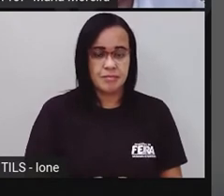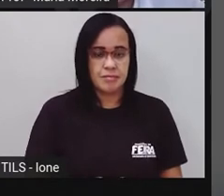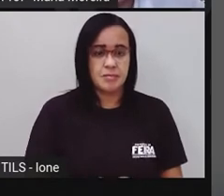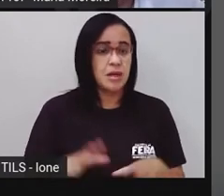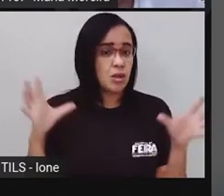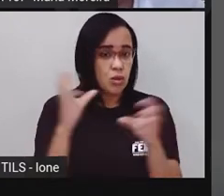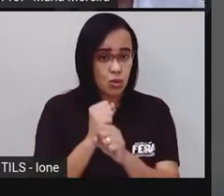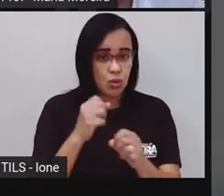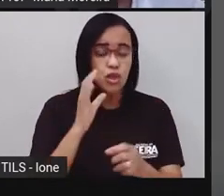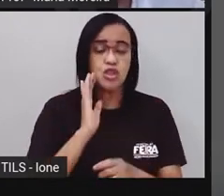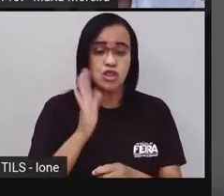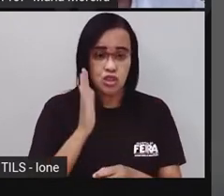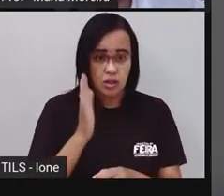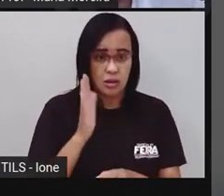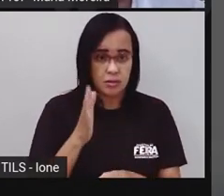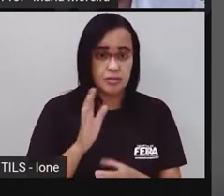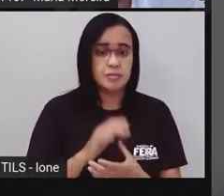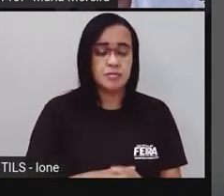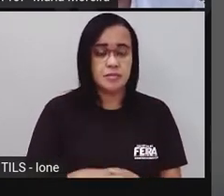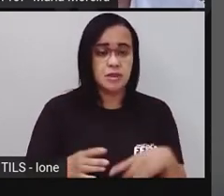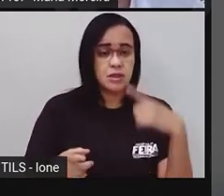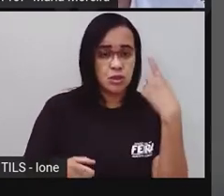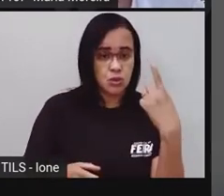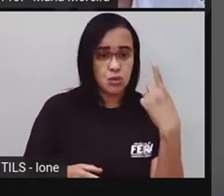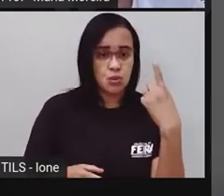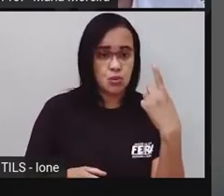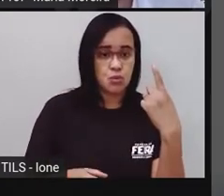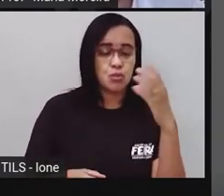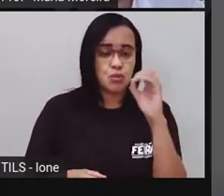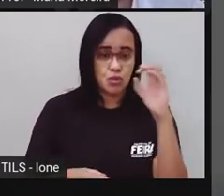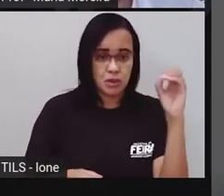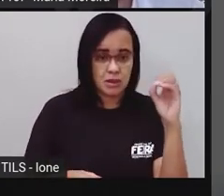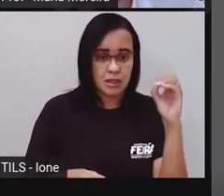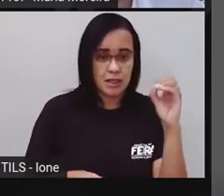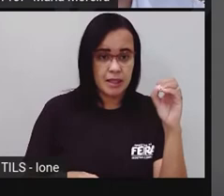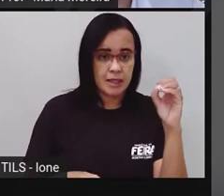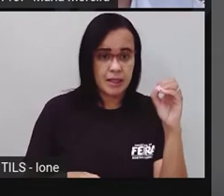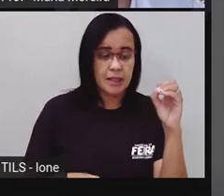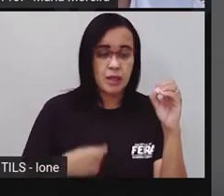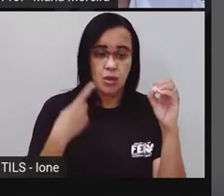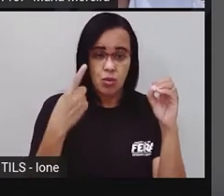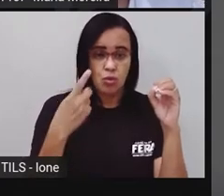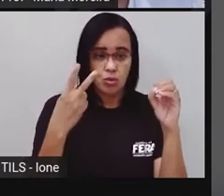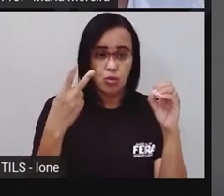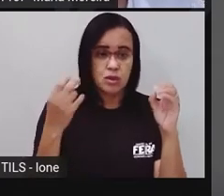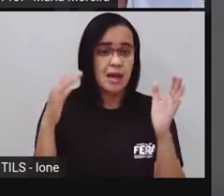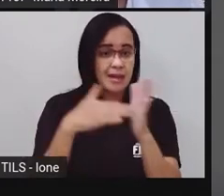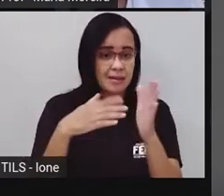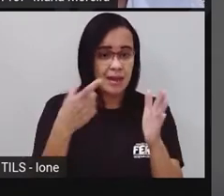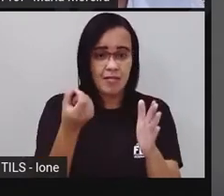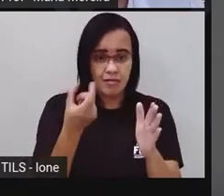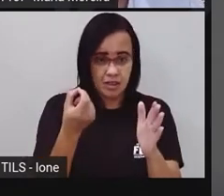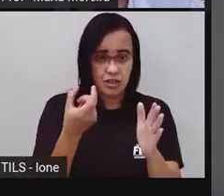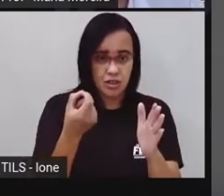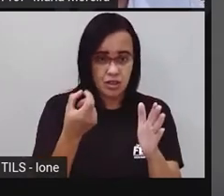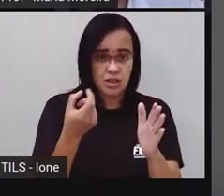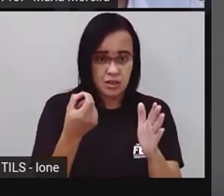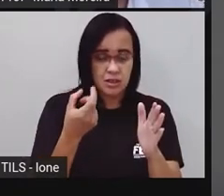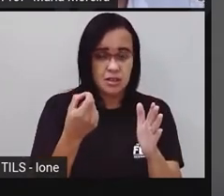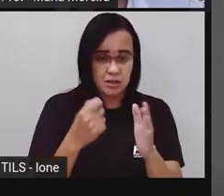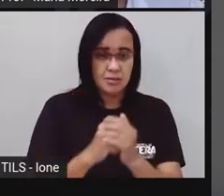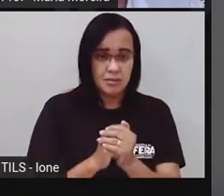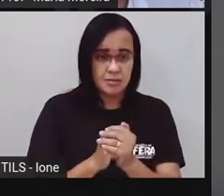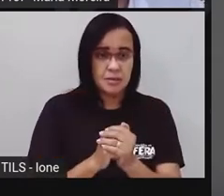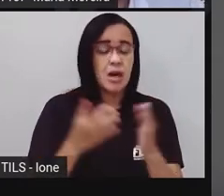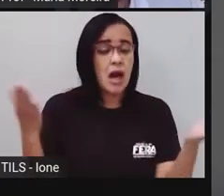contou a gente já sabe né que o senhor apareceu quantas vezes mas vamos contar aqui agora Contarei Jair